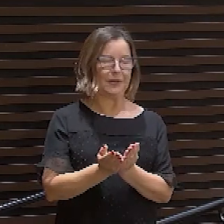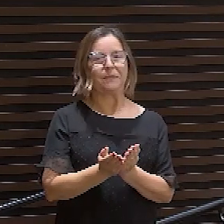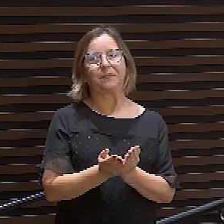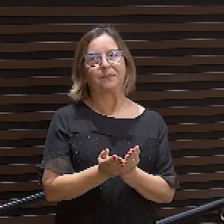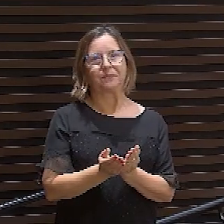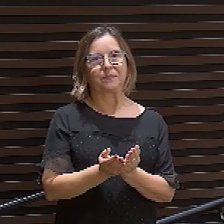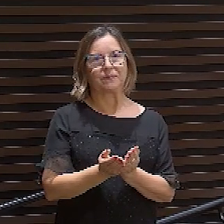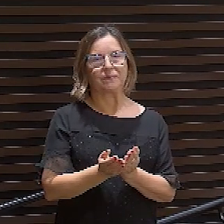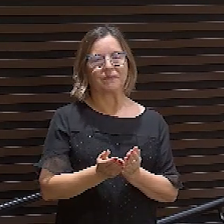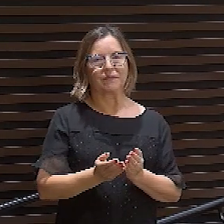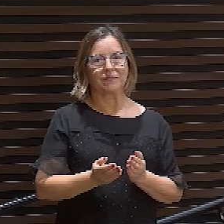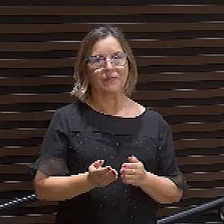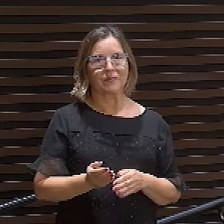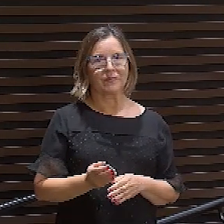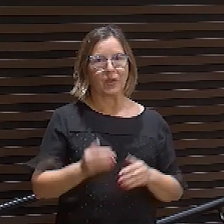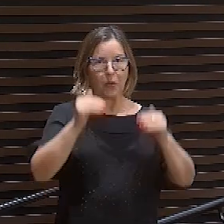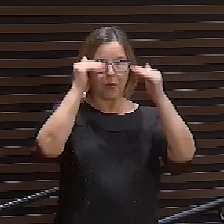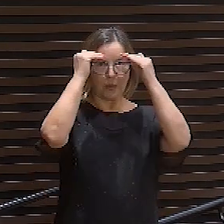de Deus.